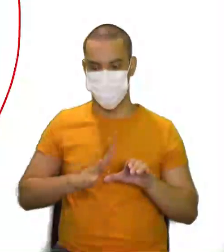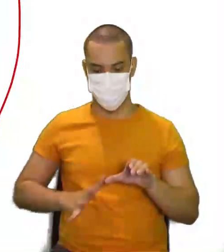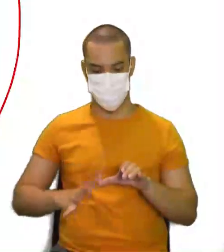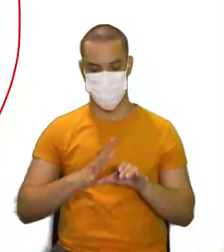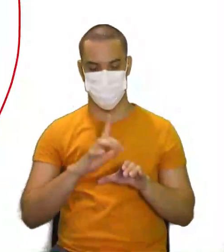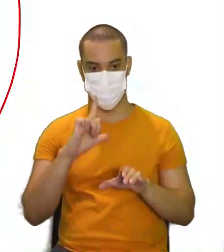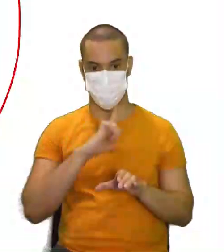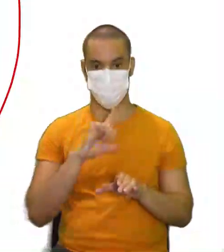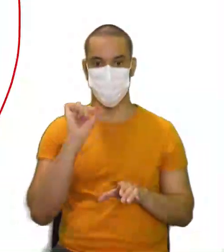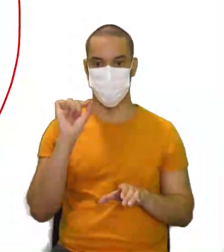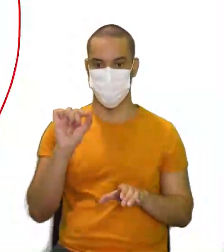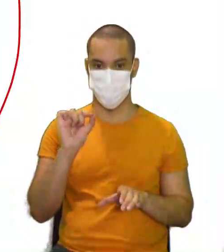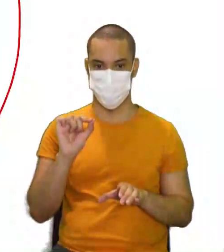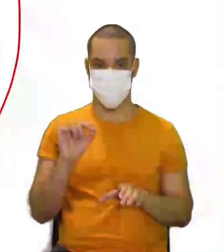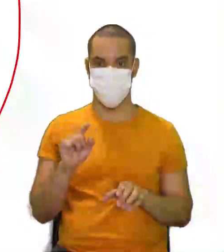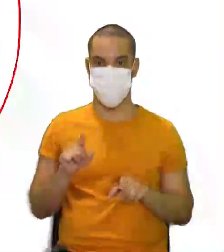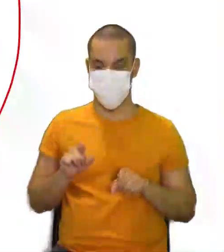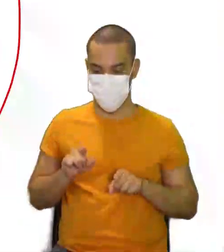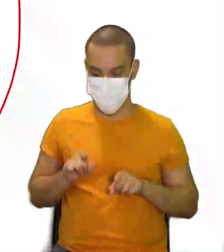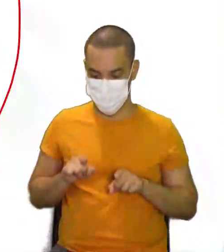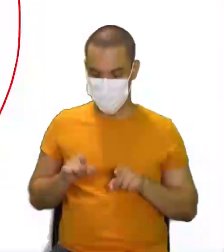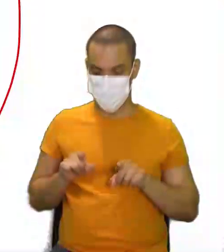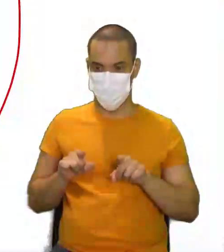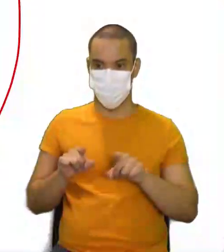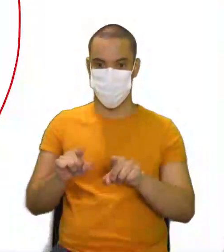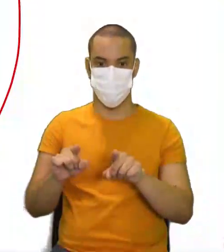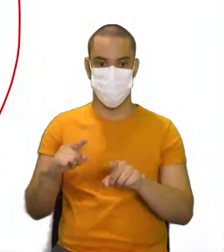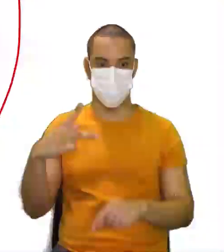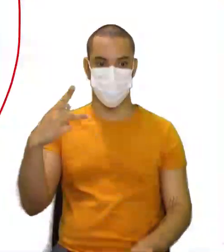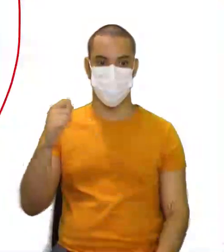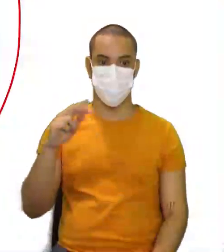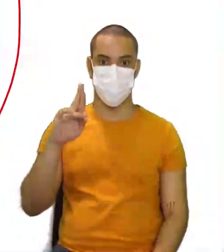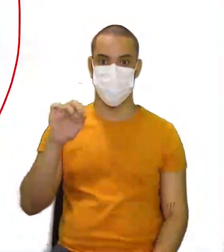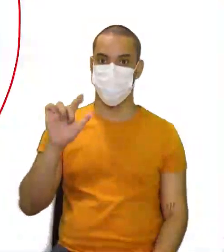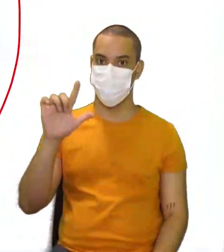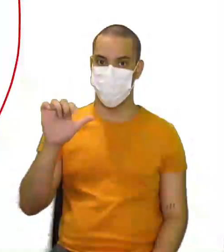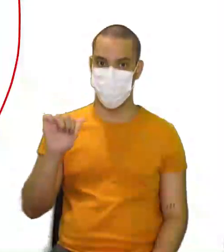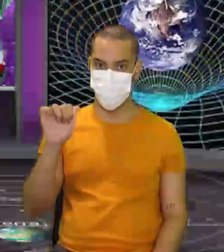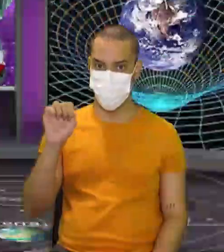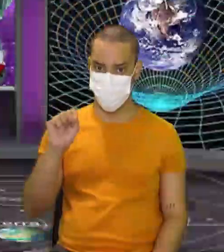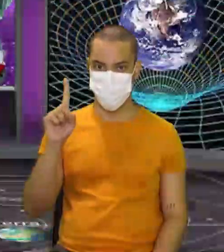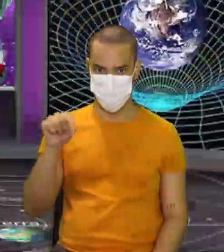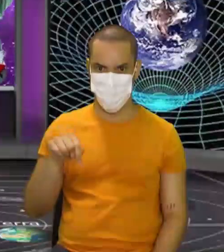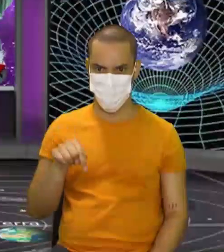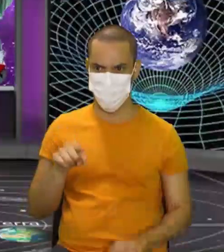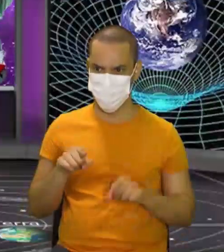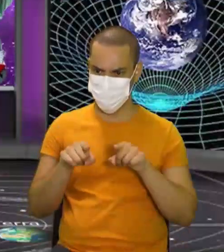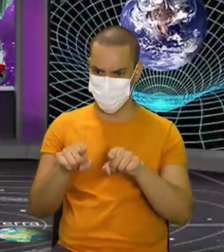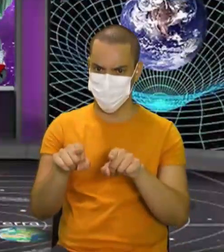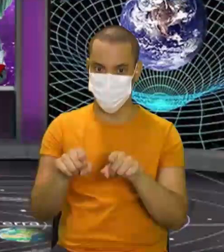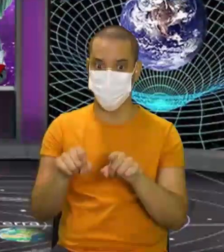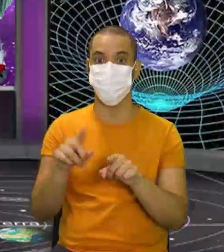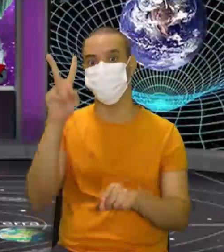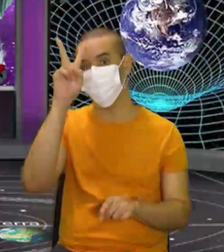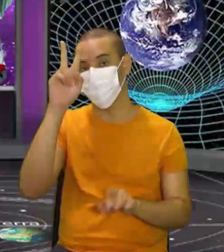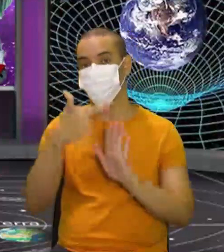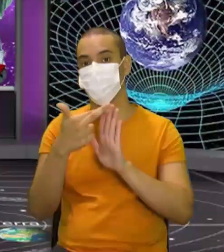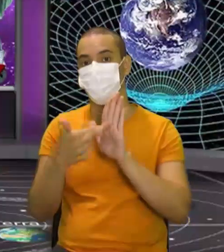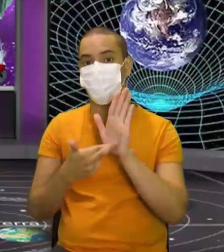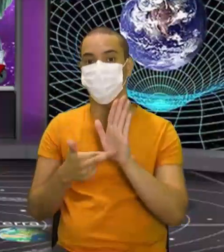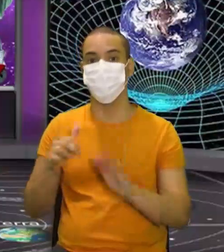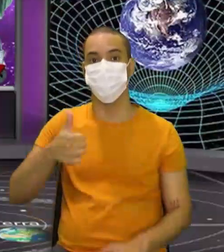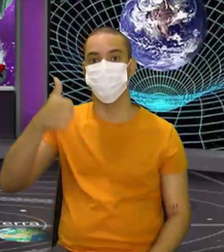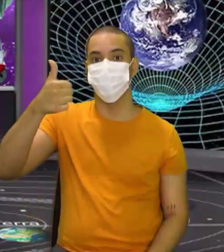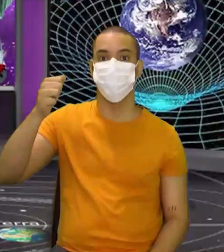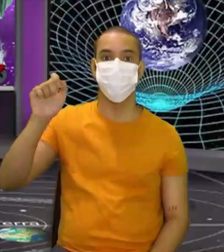tem direções paralelas. Desculpa. Então, olha só, gente, o que acontece? Qual é a regra da mão direita número 1,